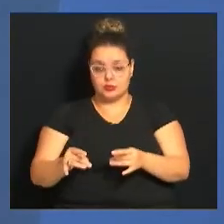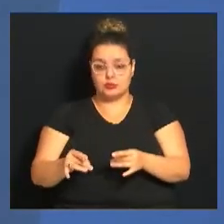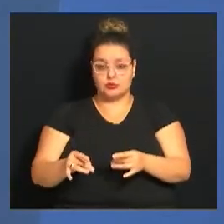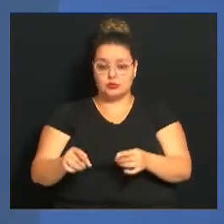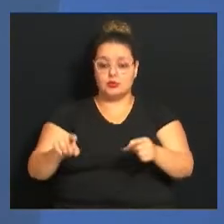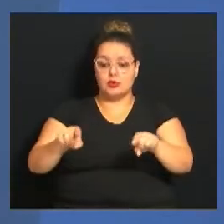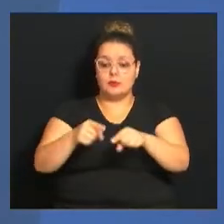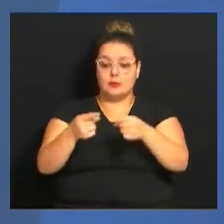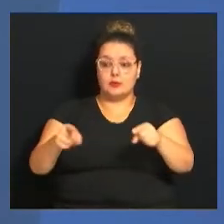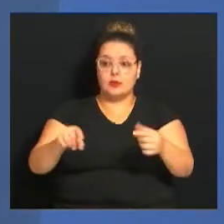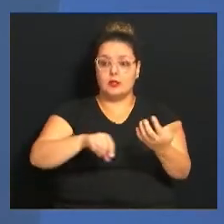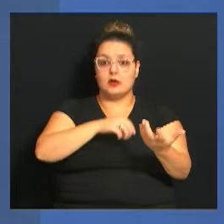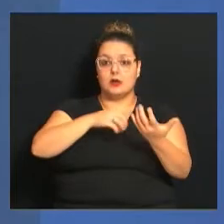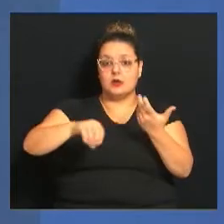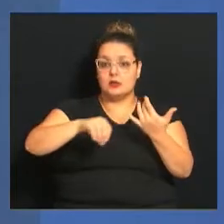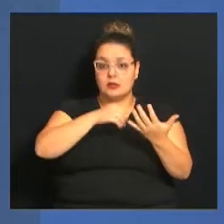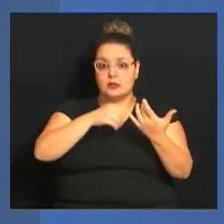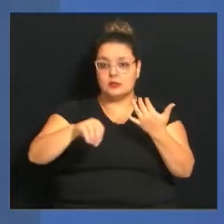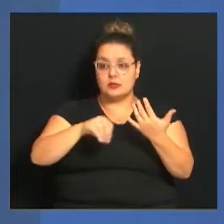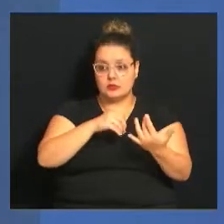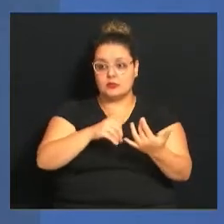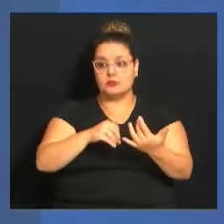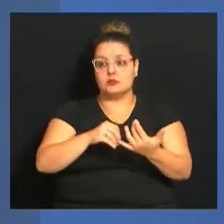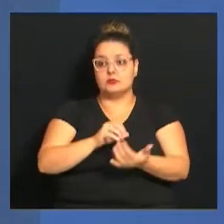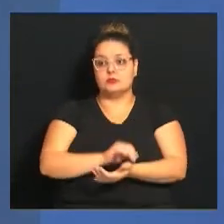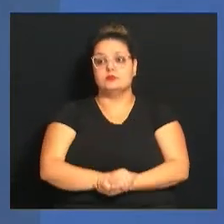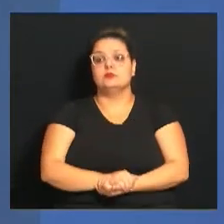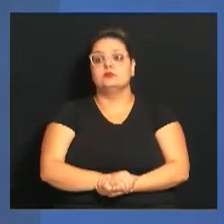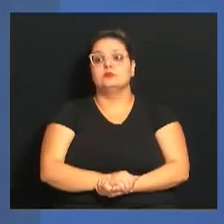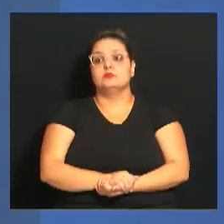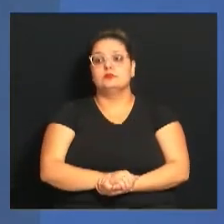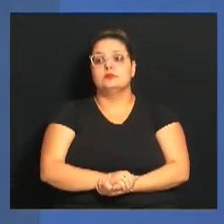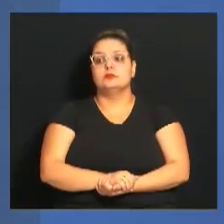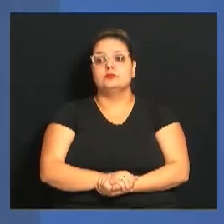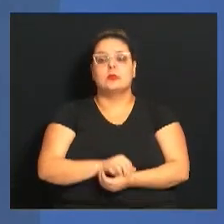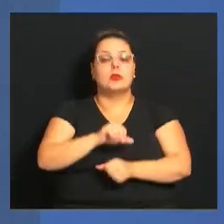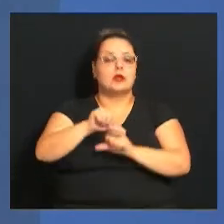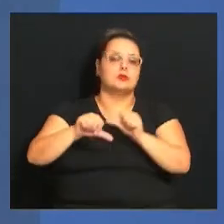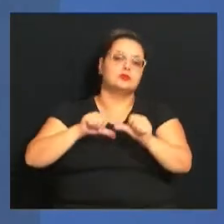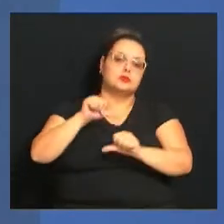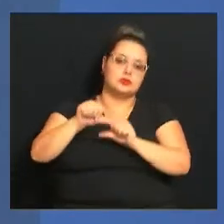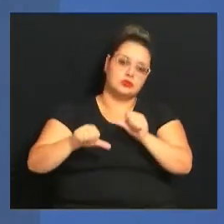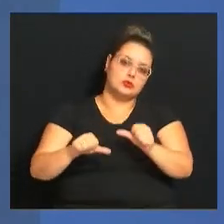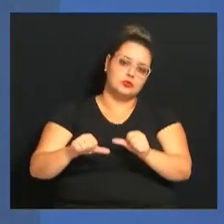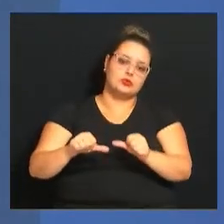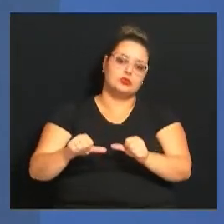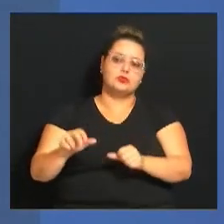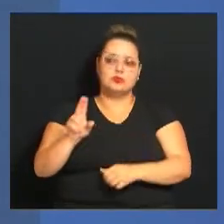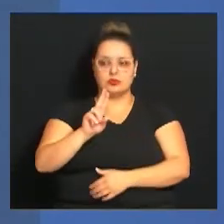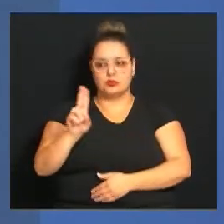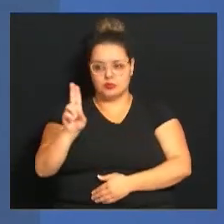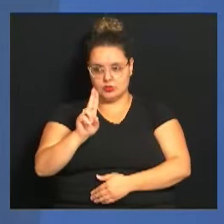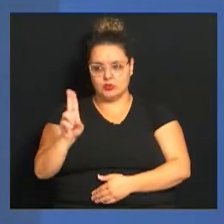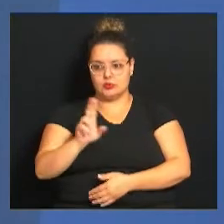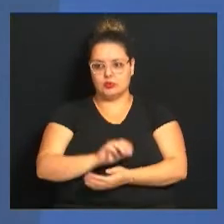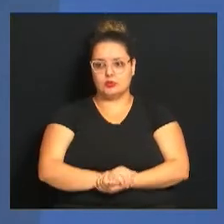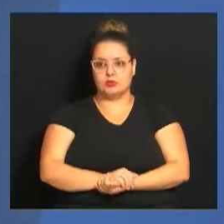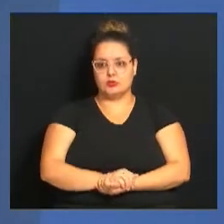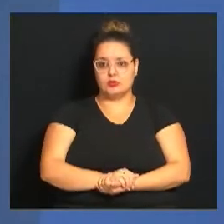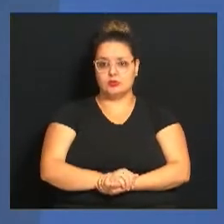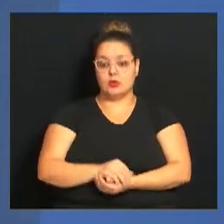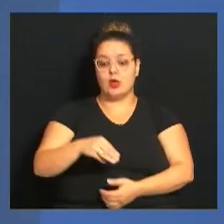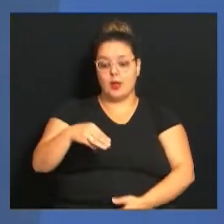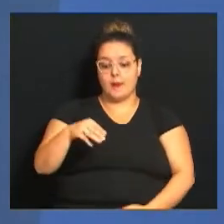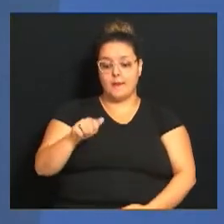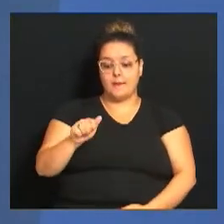regente da Orquestra Sinfônica Municipal. Olha, a alteração, além de mudar o nome, que até então é chamado de maestro,